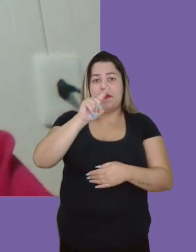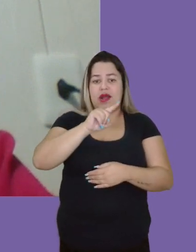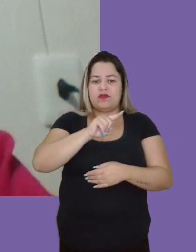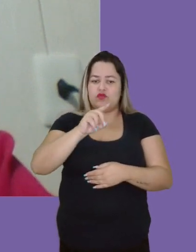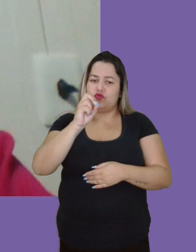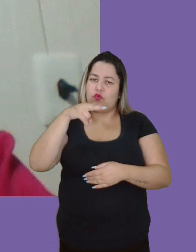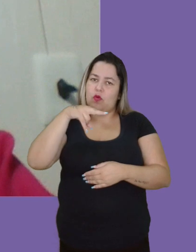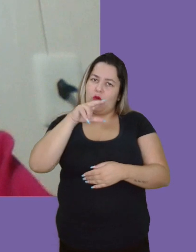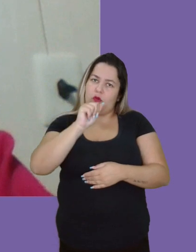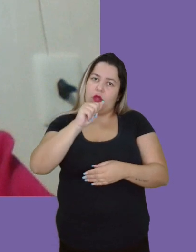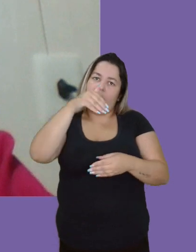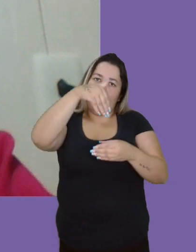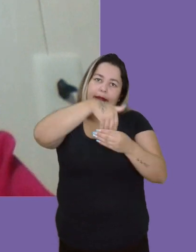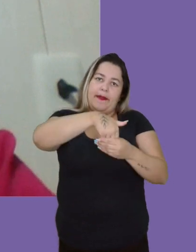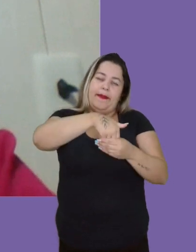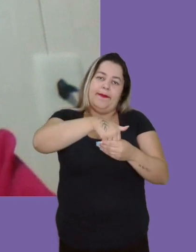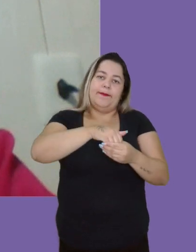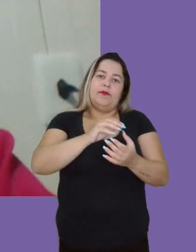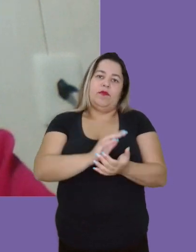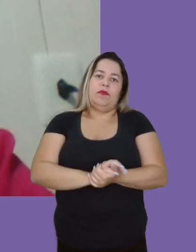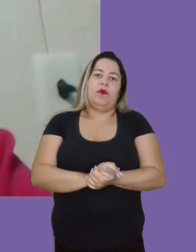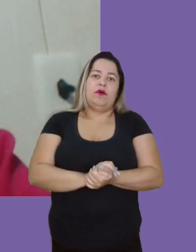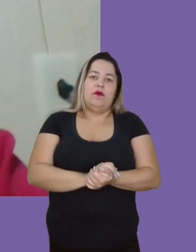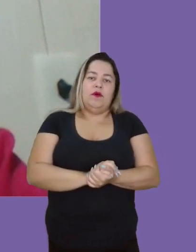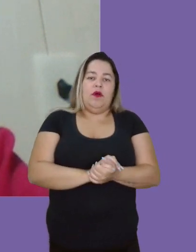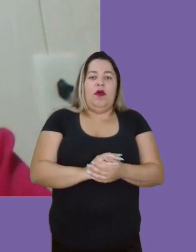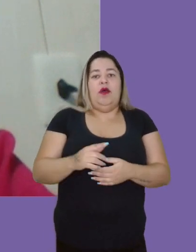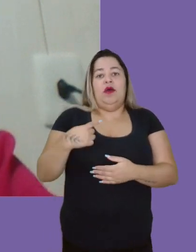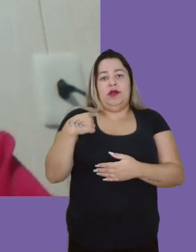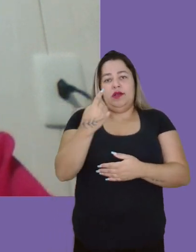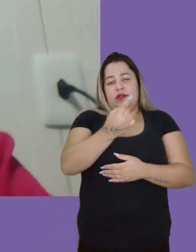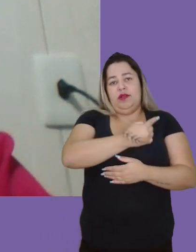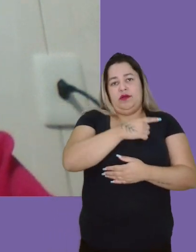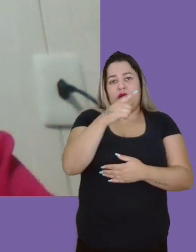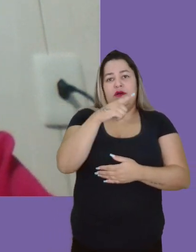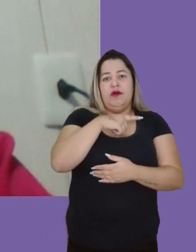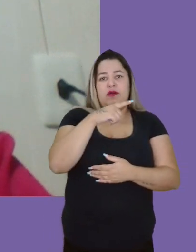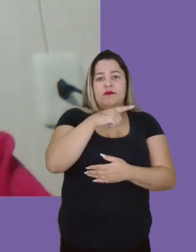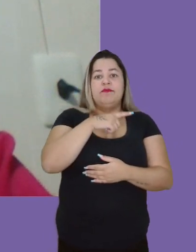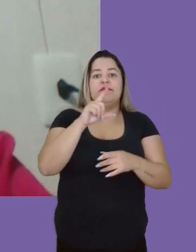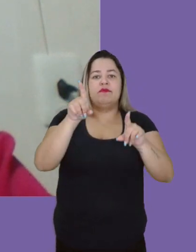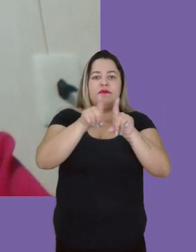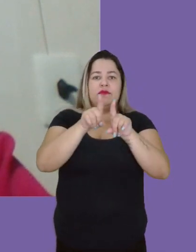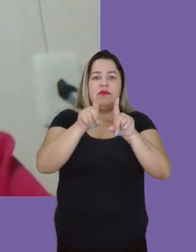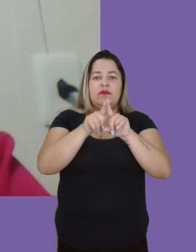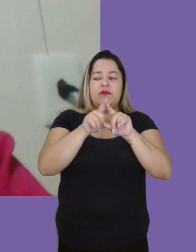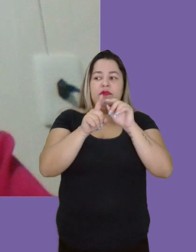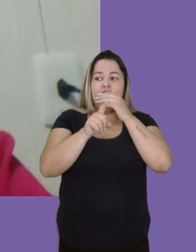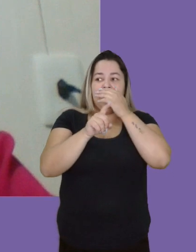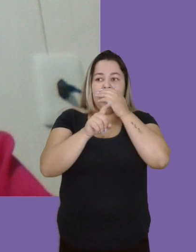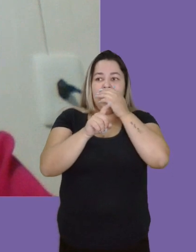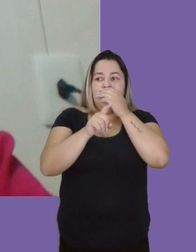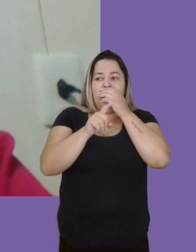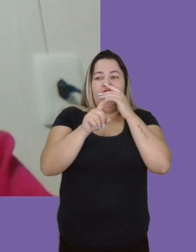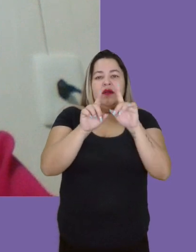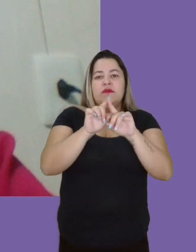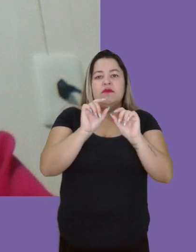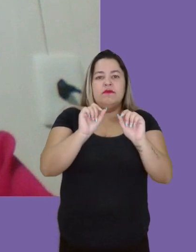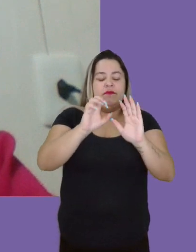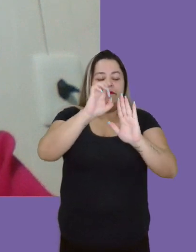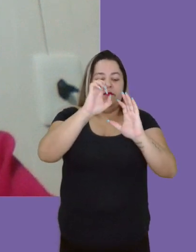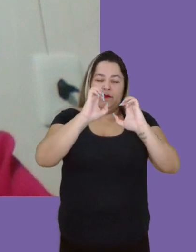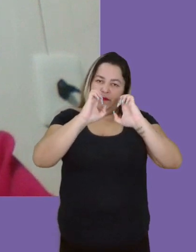gente, né, onde o fato ocorrer. A gente também tem, internamente, a gente tem a Comissão de